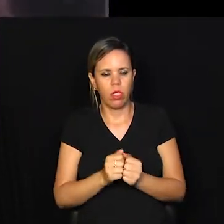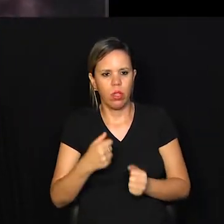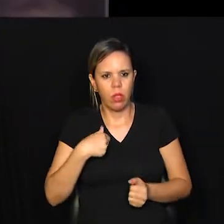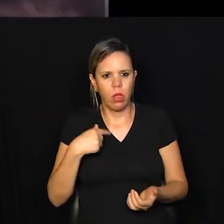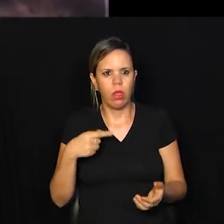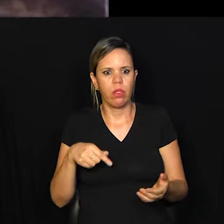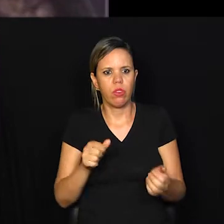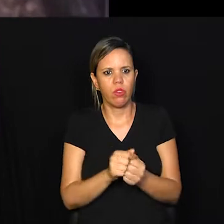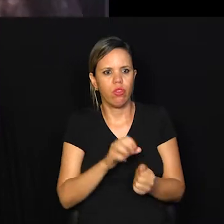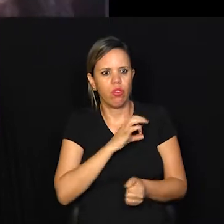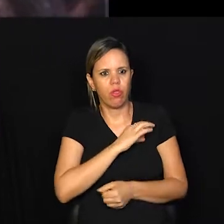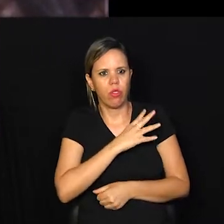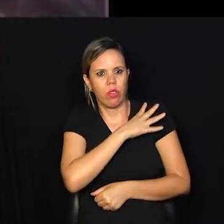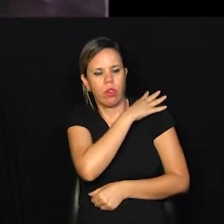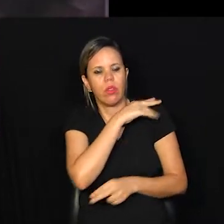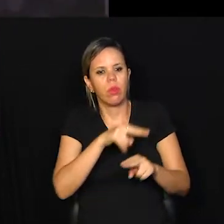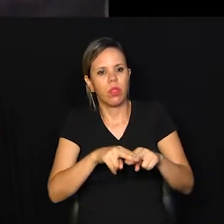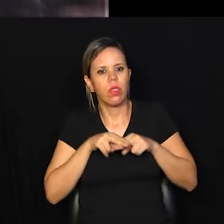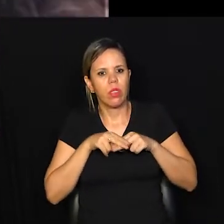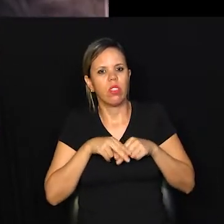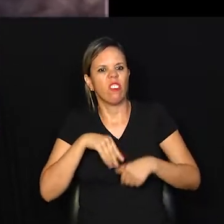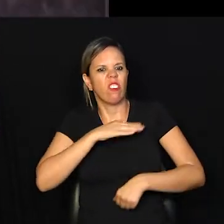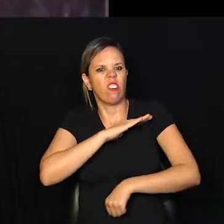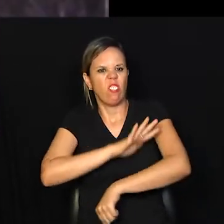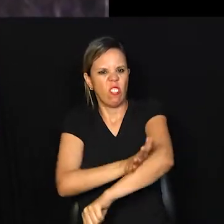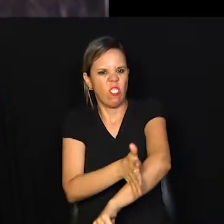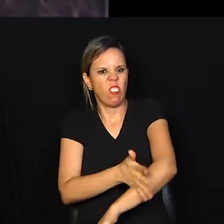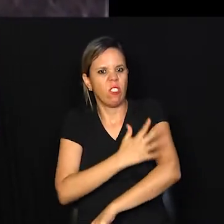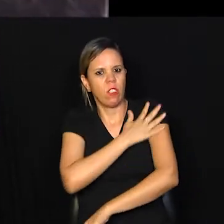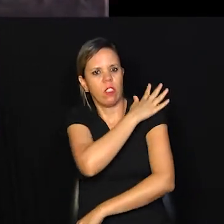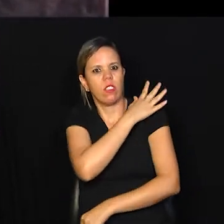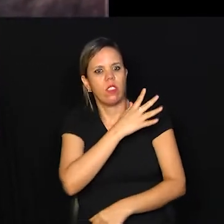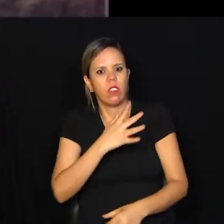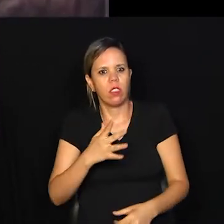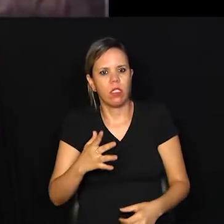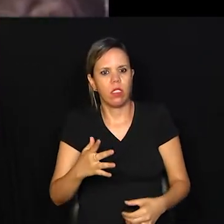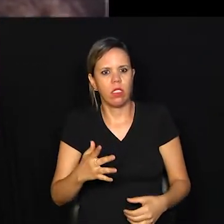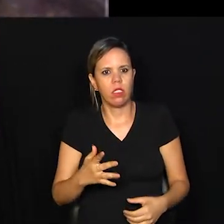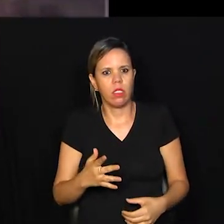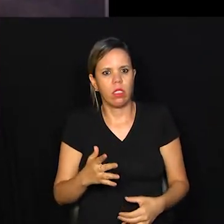até a delegacia. Que motivo? Por motivo de racismo. Racismo? Racismo.